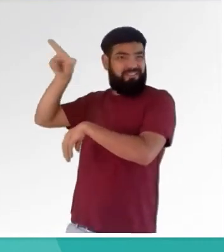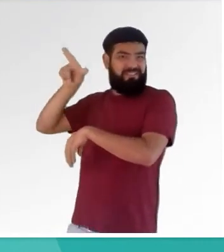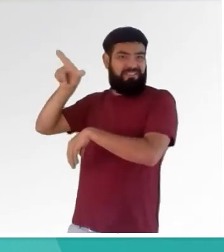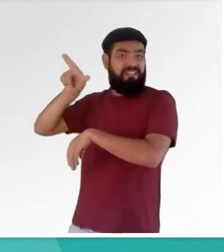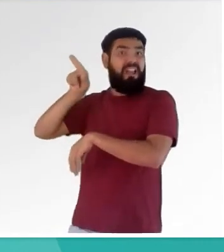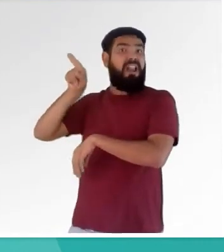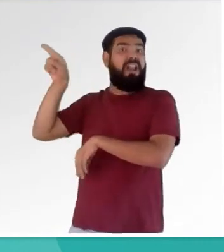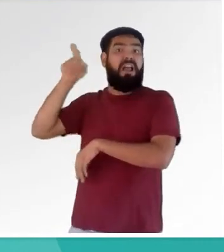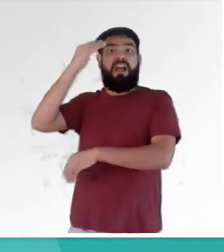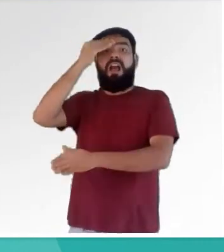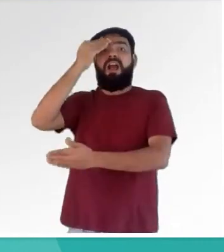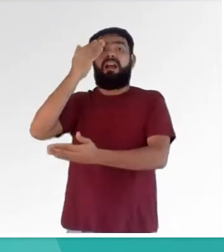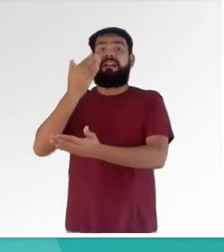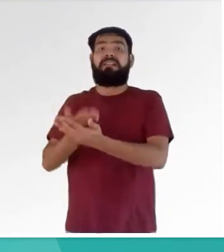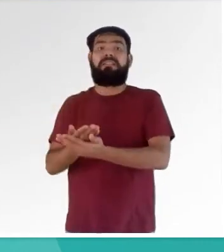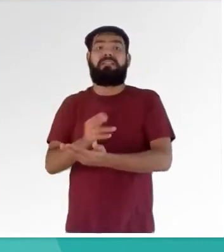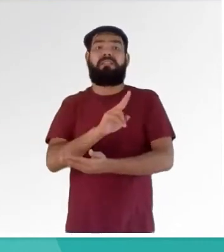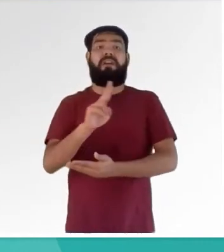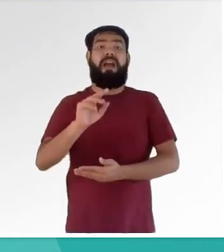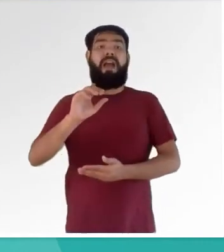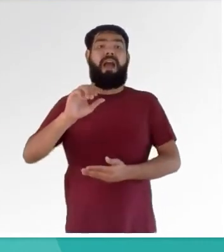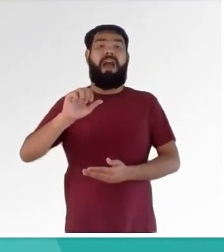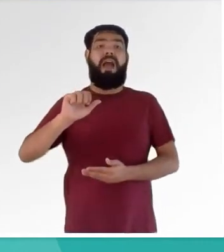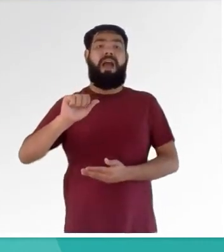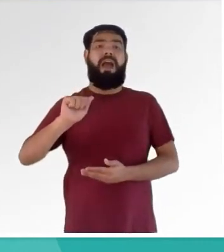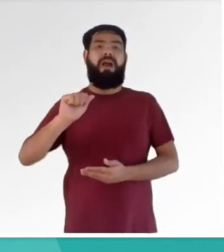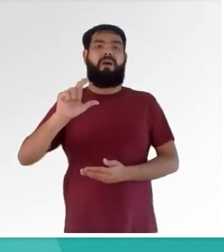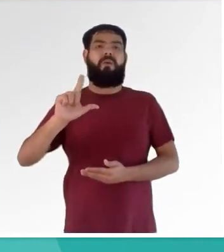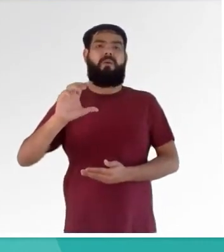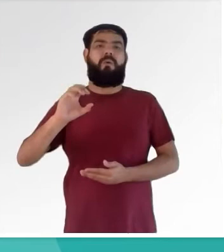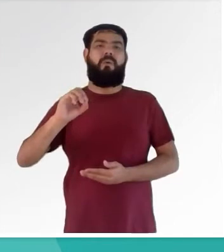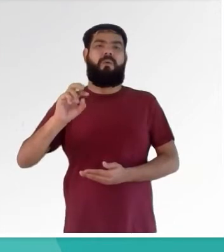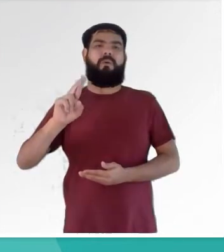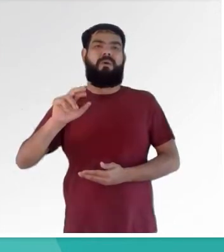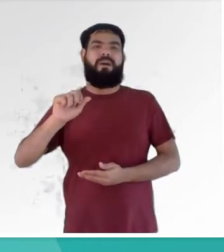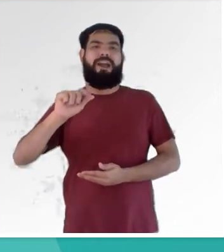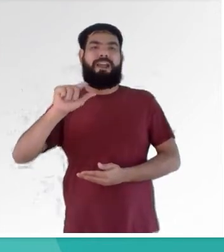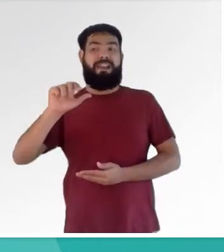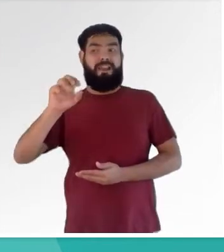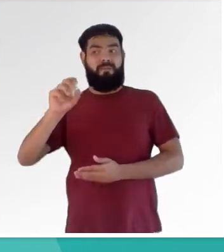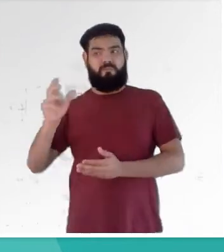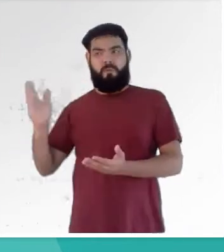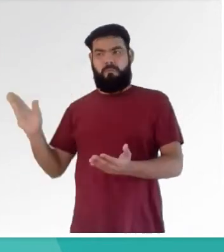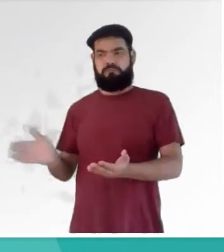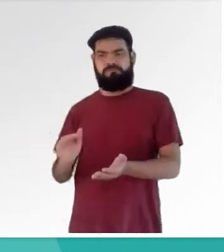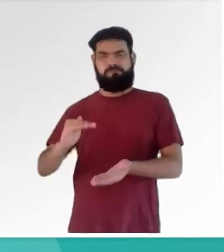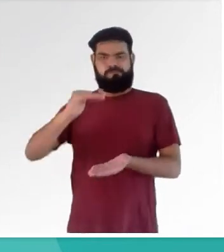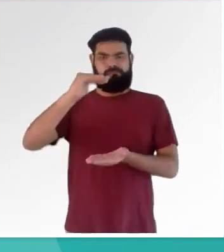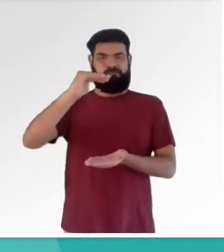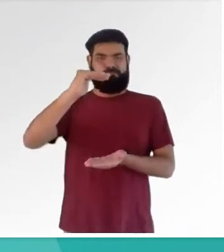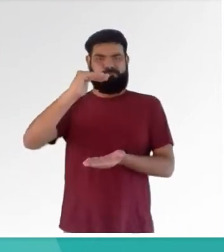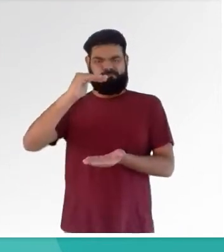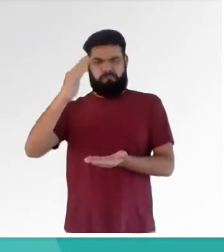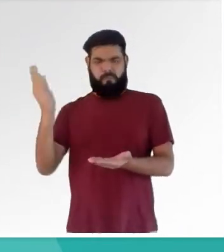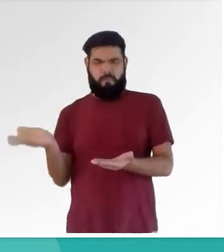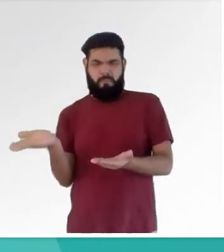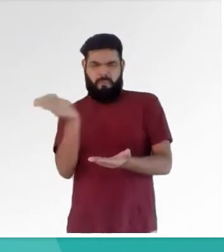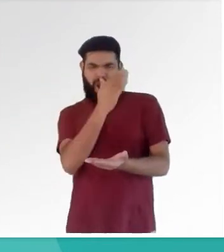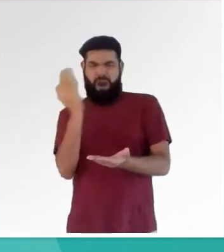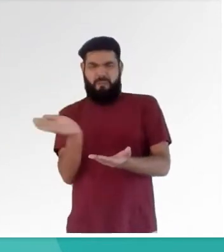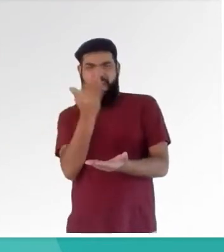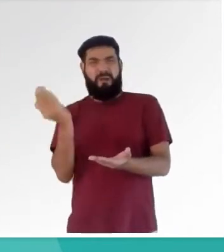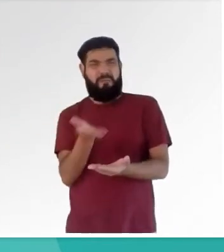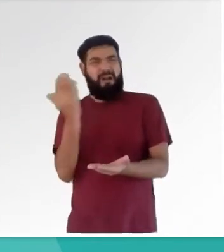têm o Alcorão, que para eles é um livro sagrado, para eles, o Alcorão. Os judeus têm, por exemplo,